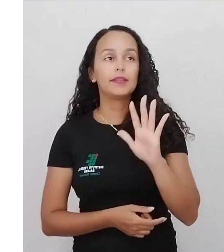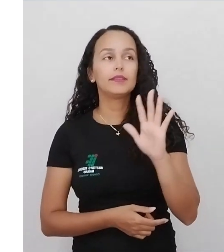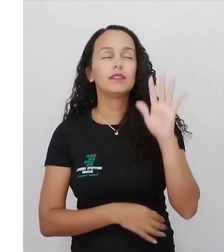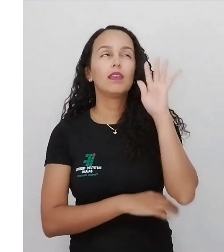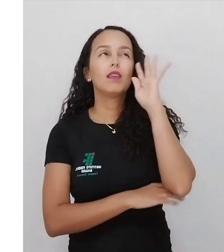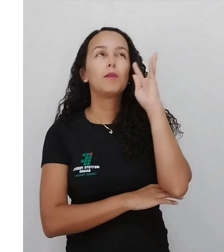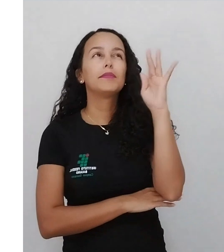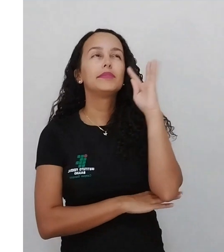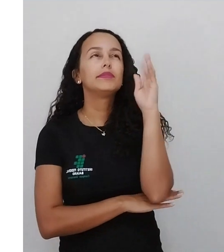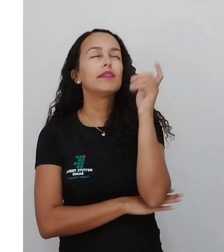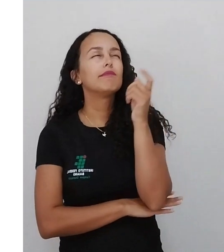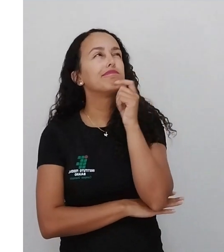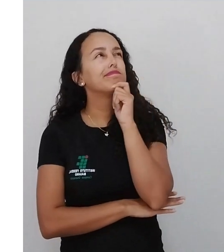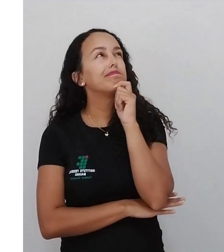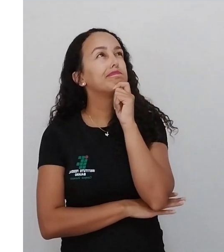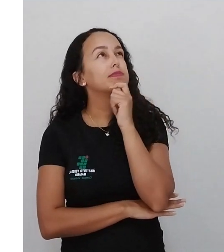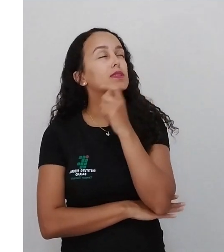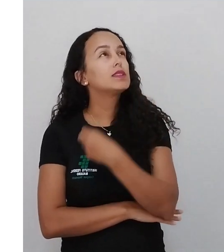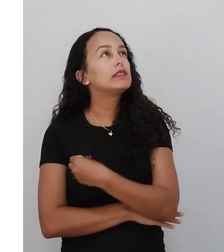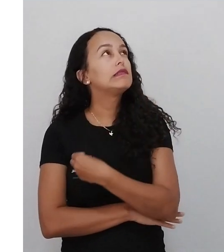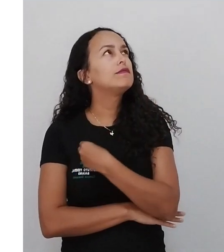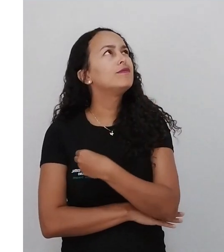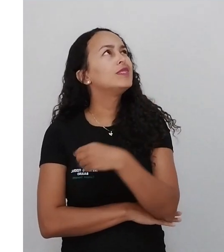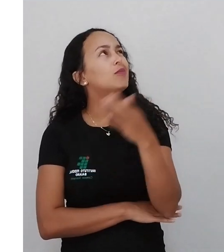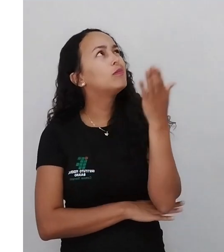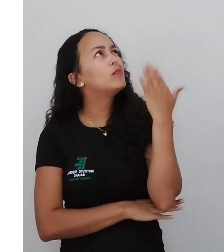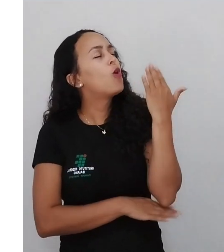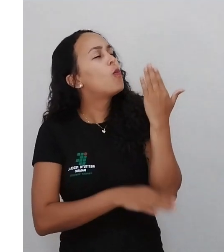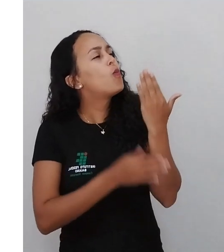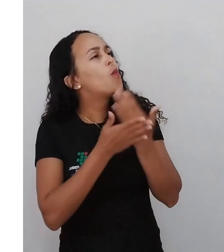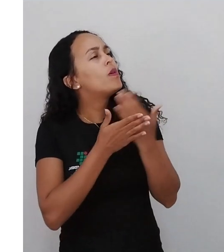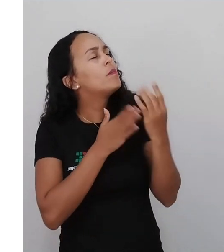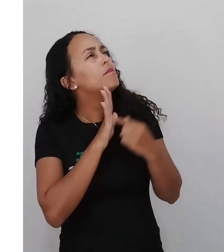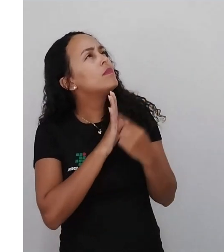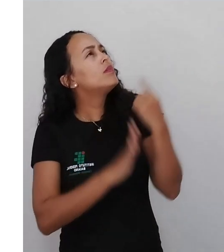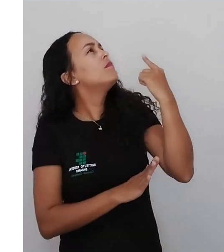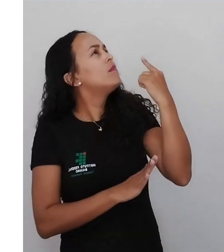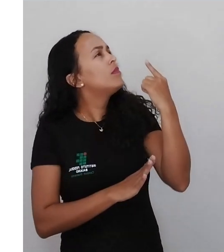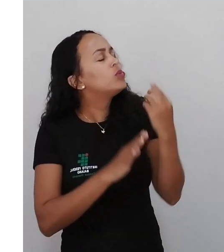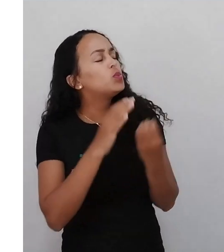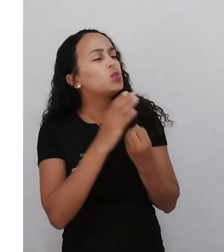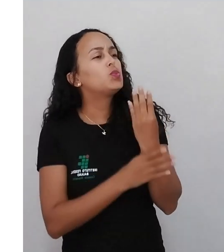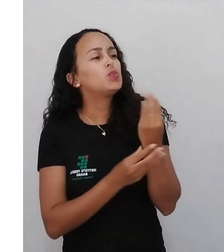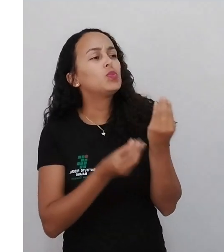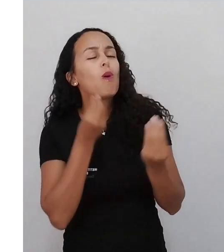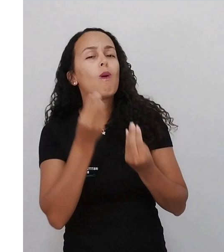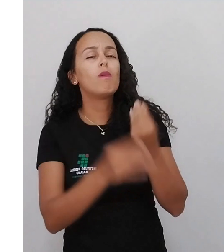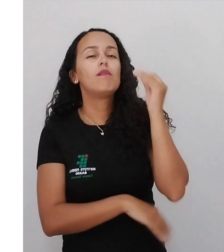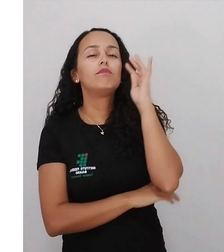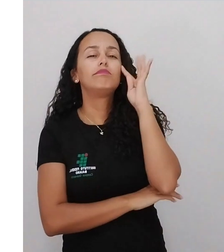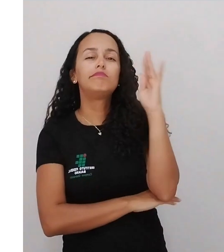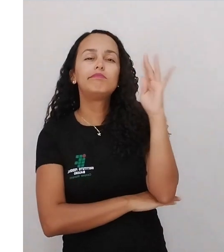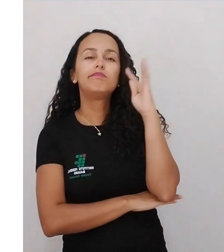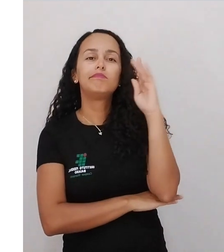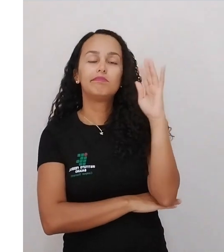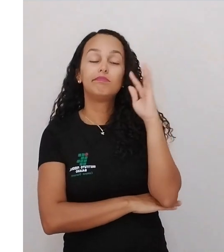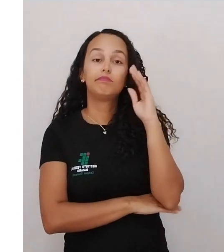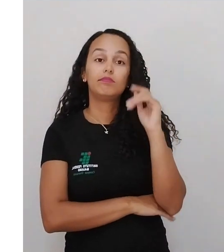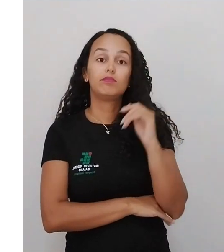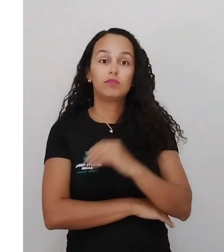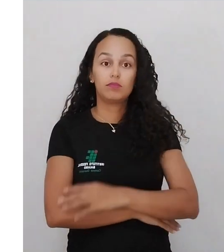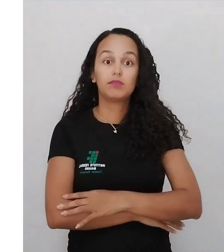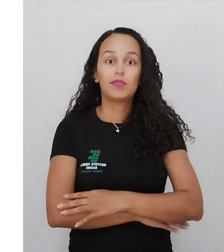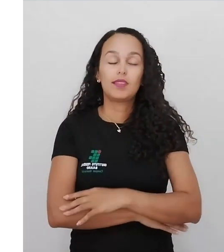sobre pensar como é então que as primeiras formas haviam, né, surgido. Um dos primeiros experimentos que